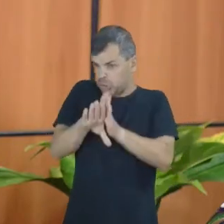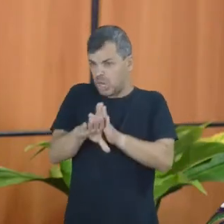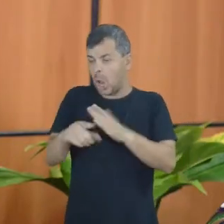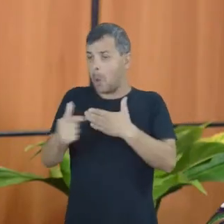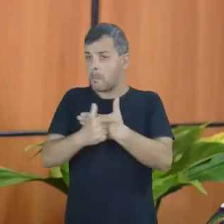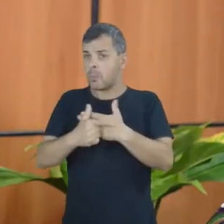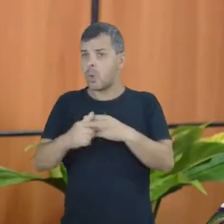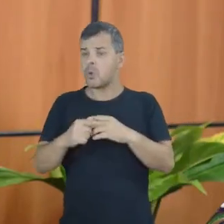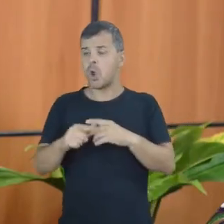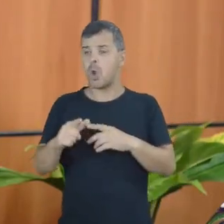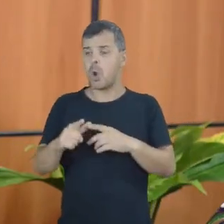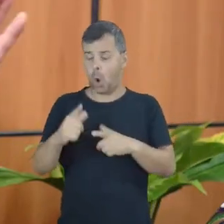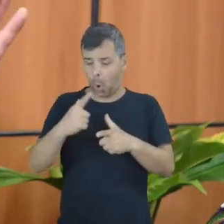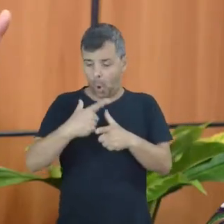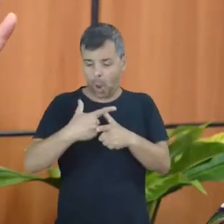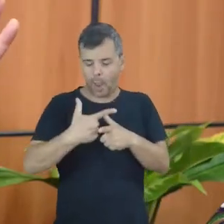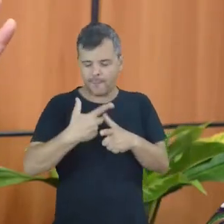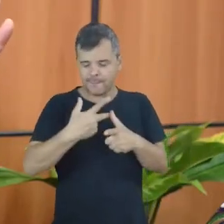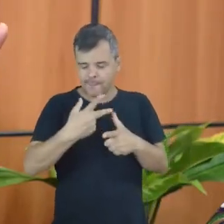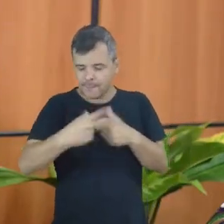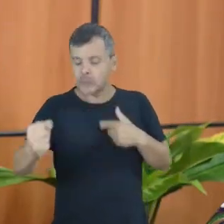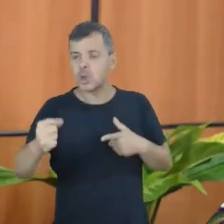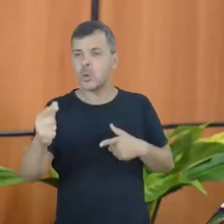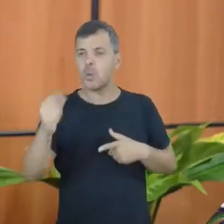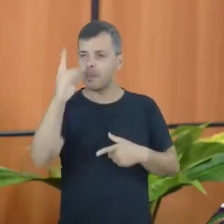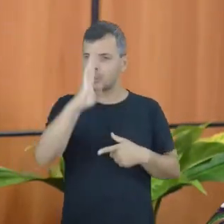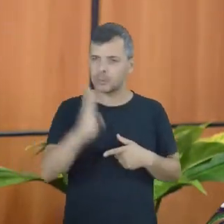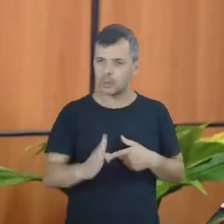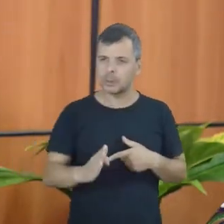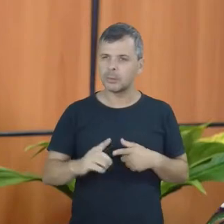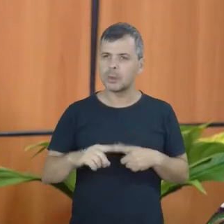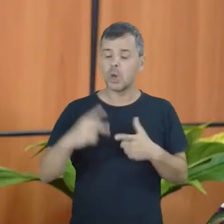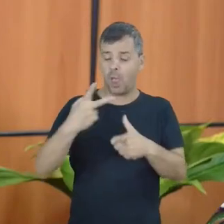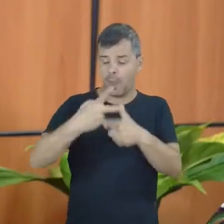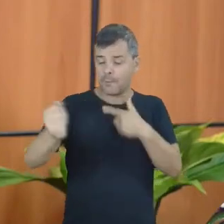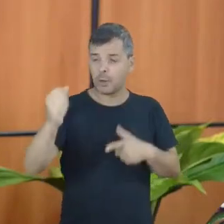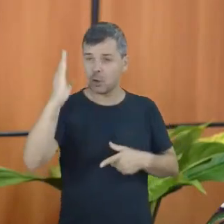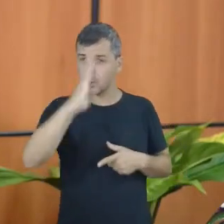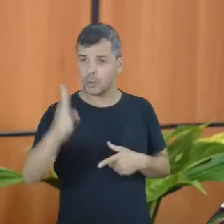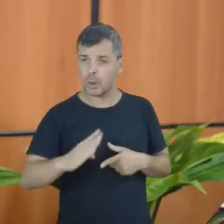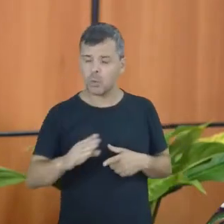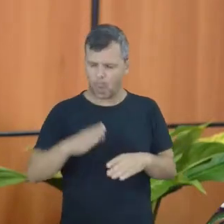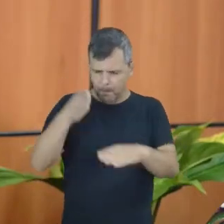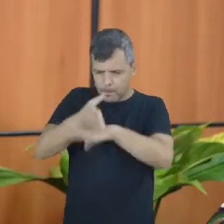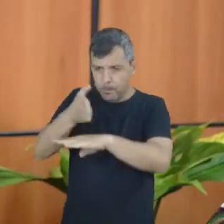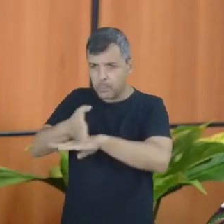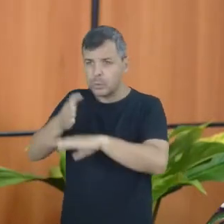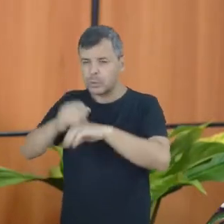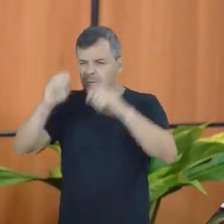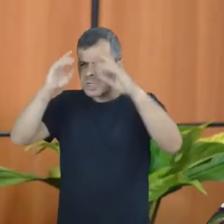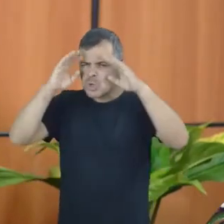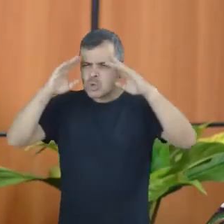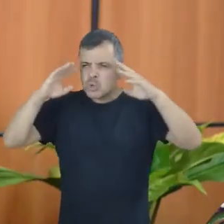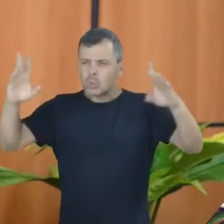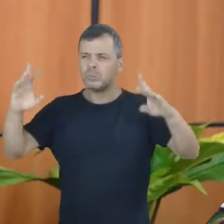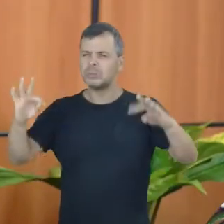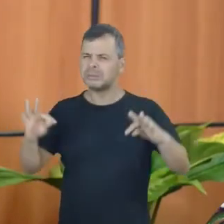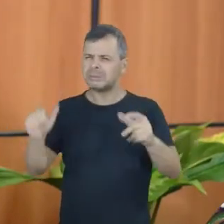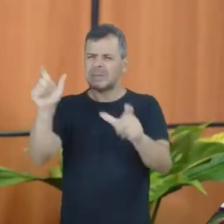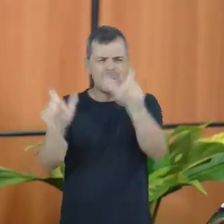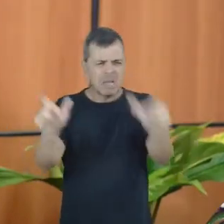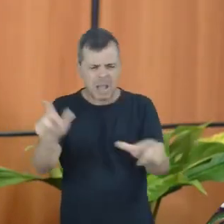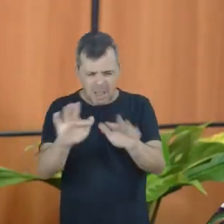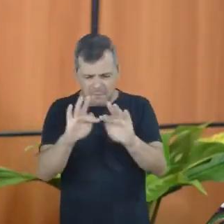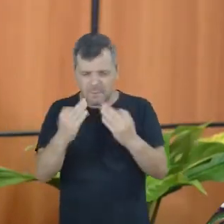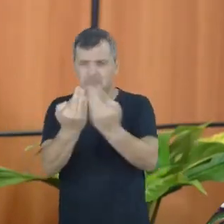é que o Brasil venceu os nossos desafios. E o Brasil só vai vencer os desafios com a participação, com o sonho de cada